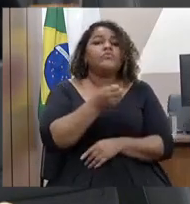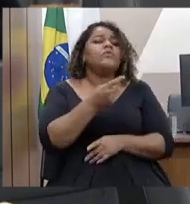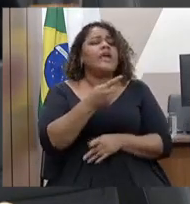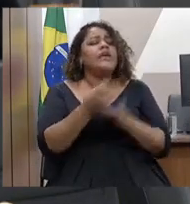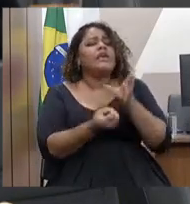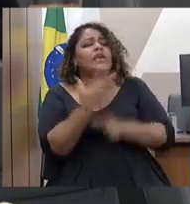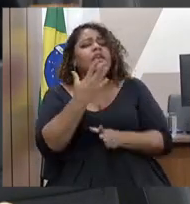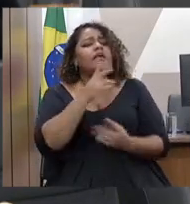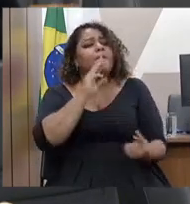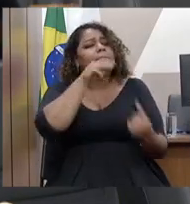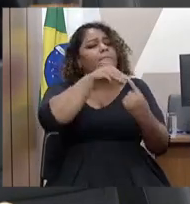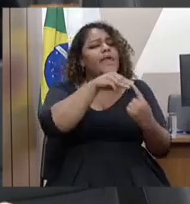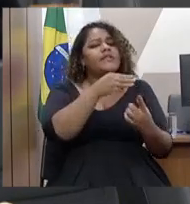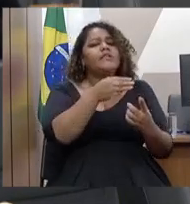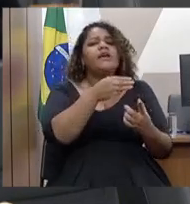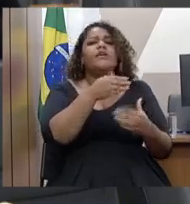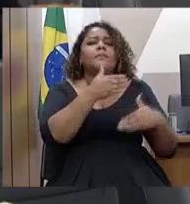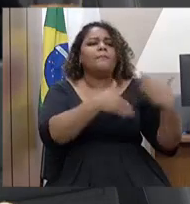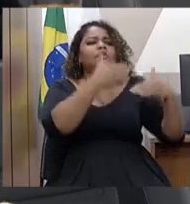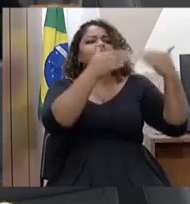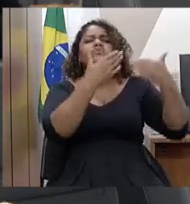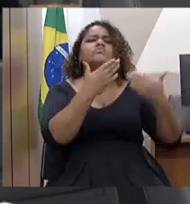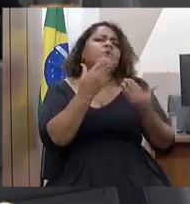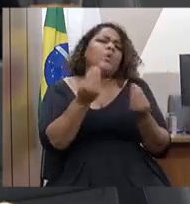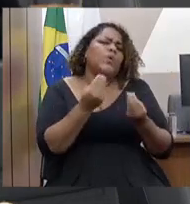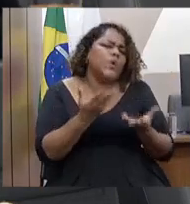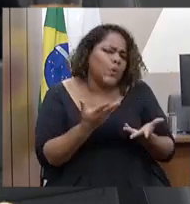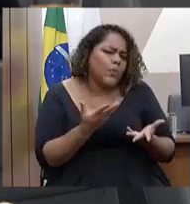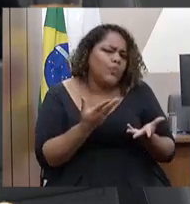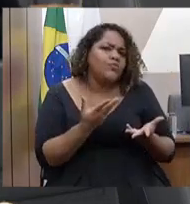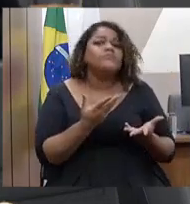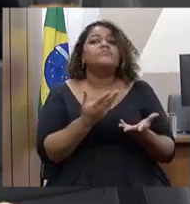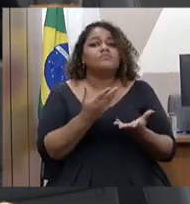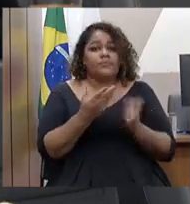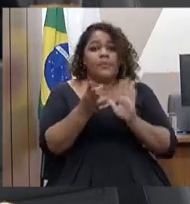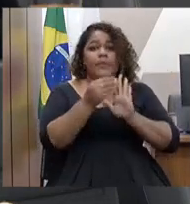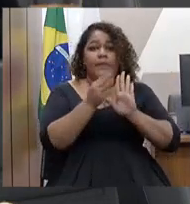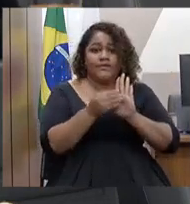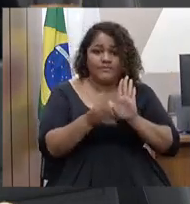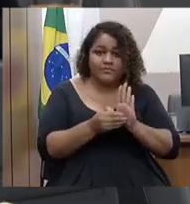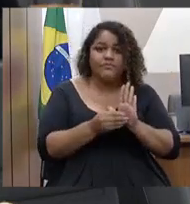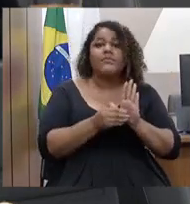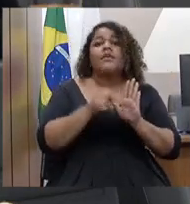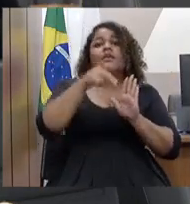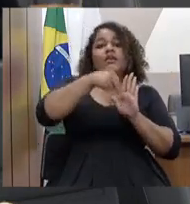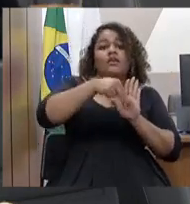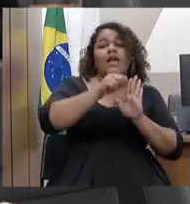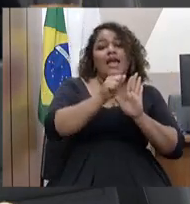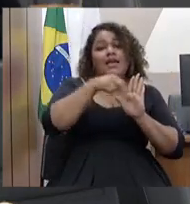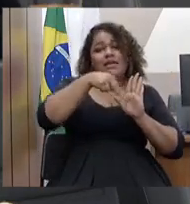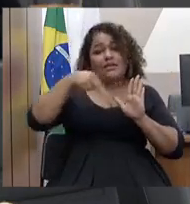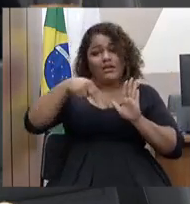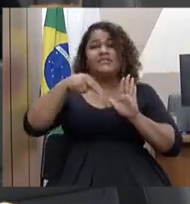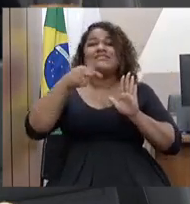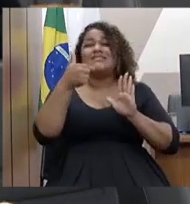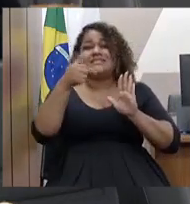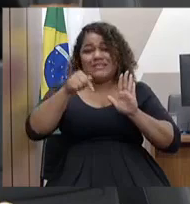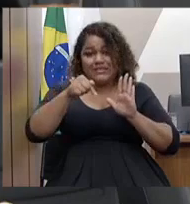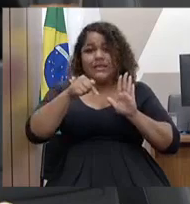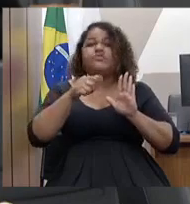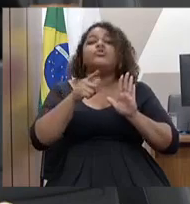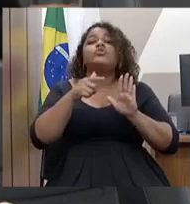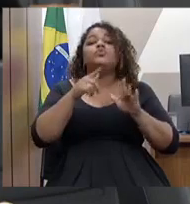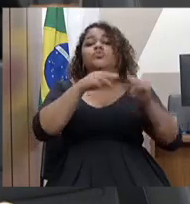né o conteúdo da análise ergonômica do trabalho ele está disposto né na NR 17 do Ministério do Trabalho previdência né não